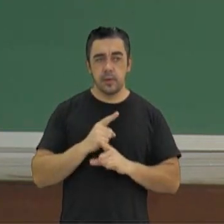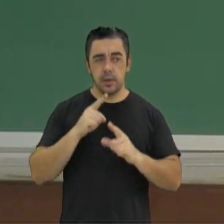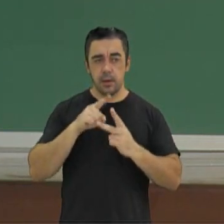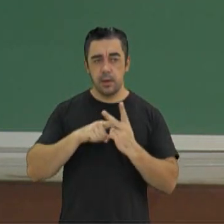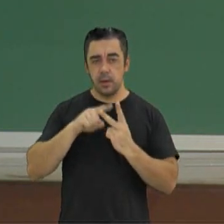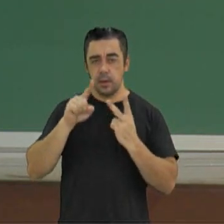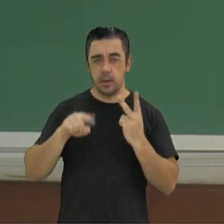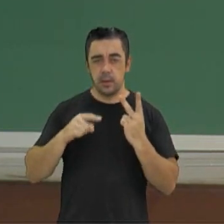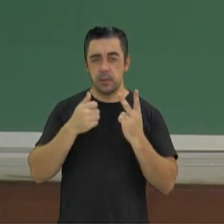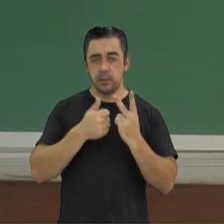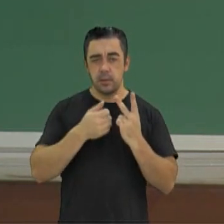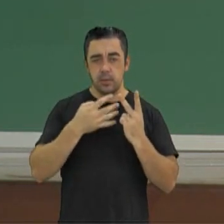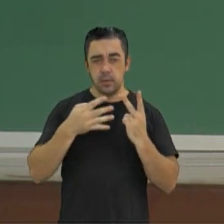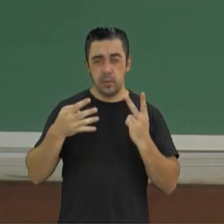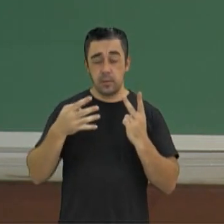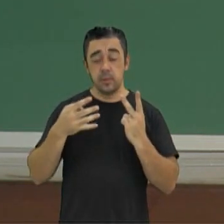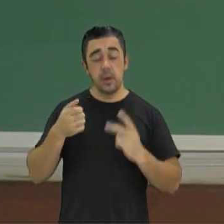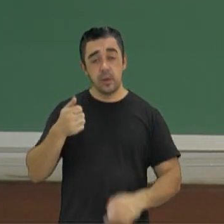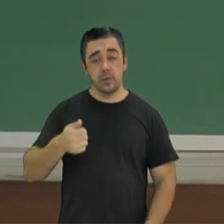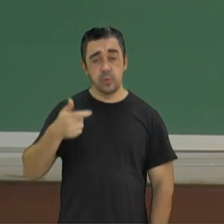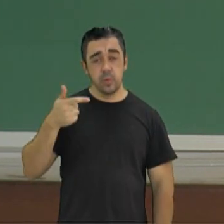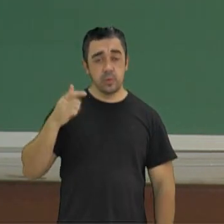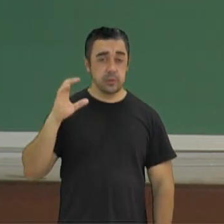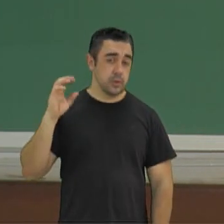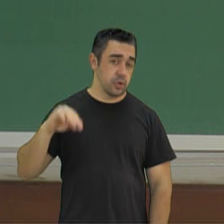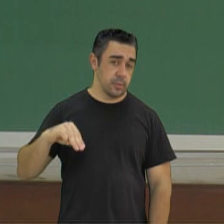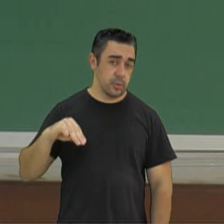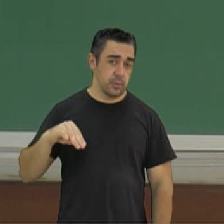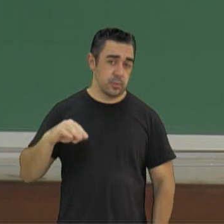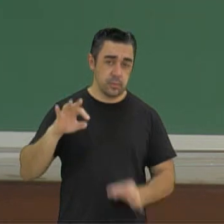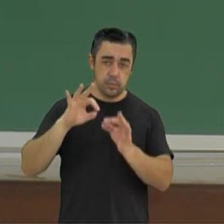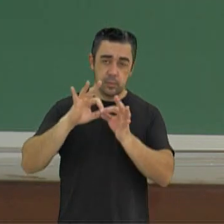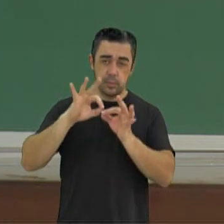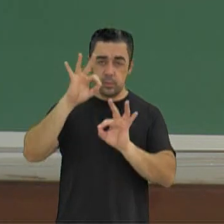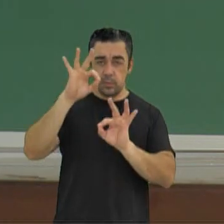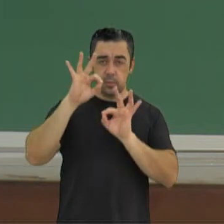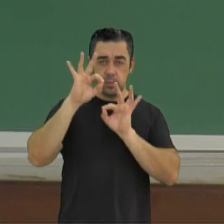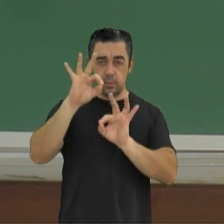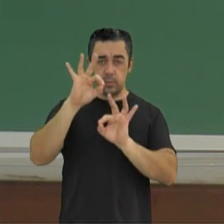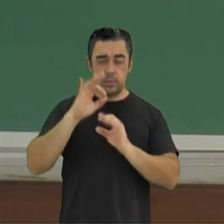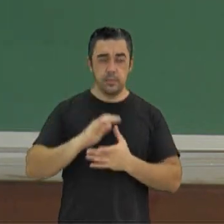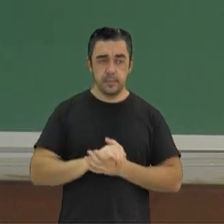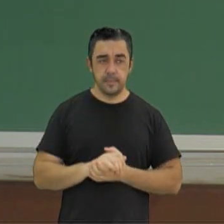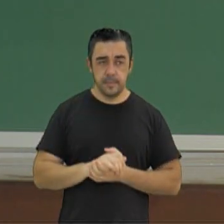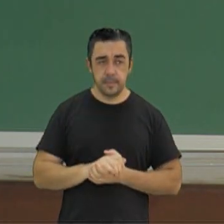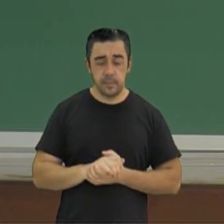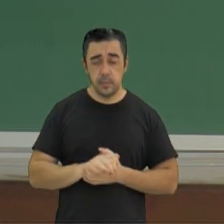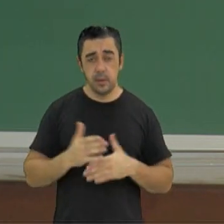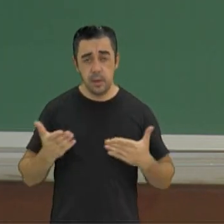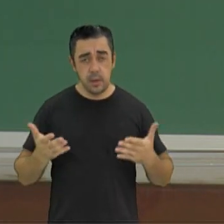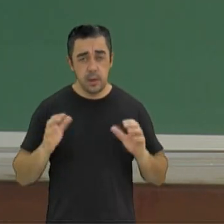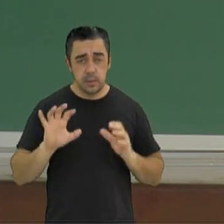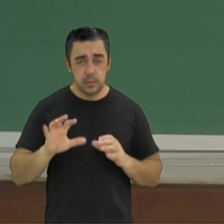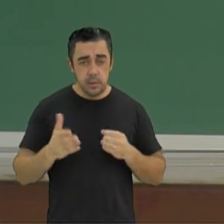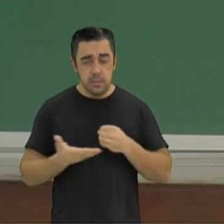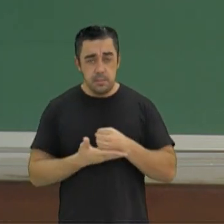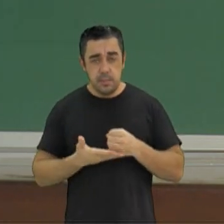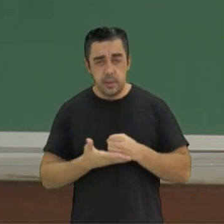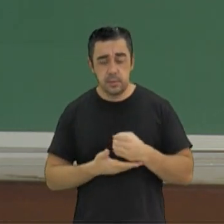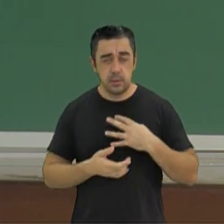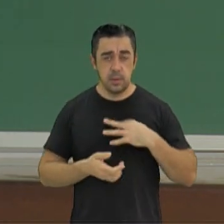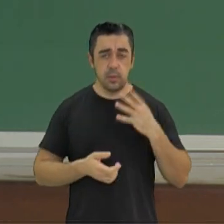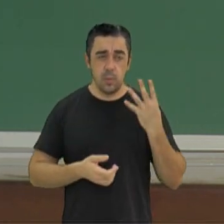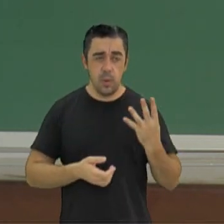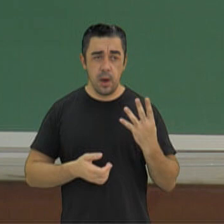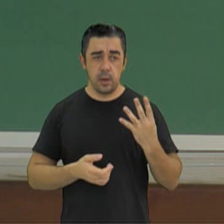144, ou seja, 12 centímetros, aplicando o Teorema de Pitágoras. Como a base é feita por 4